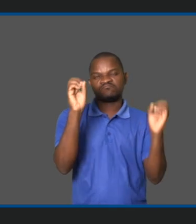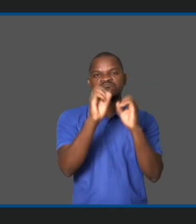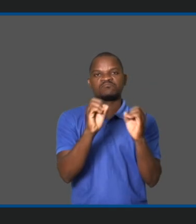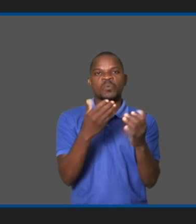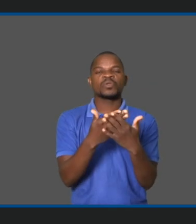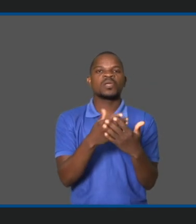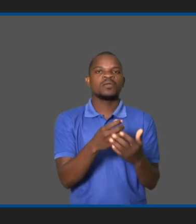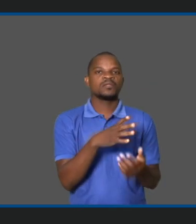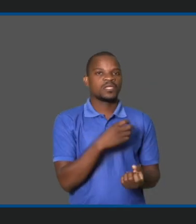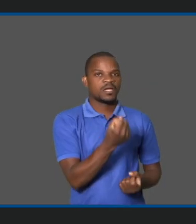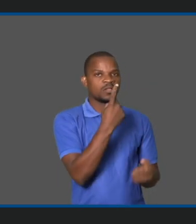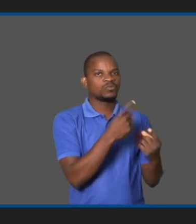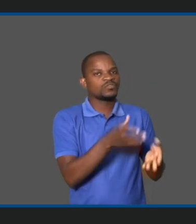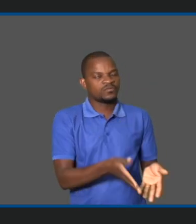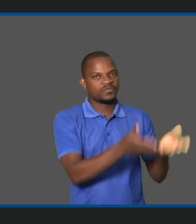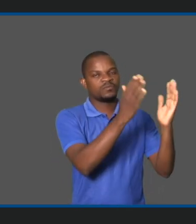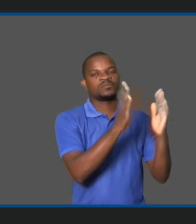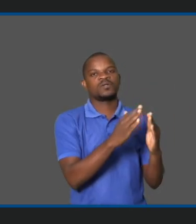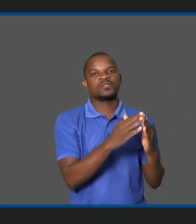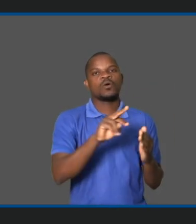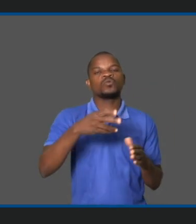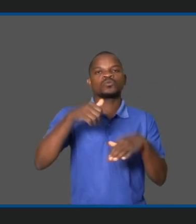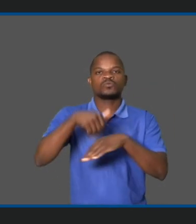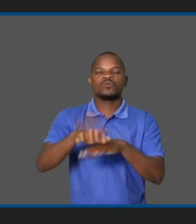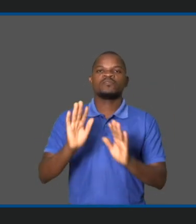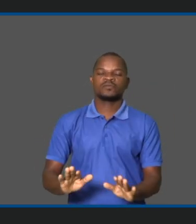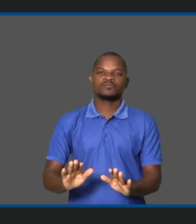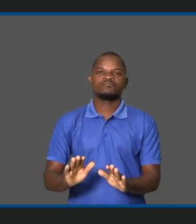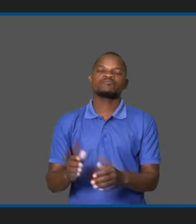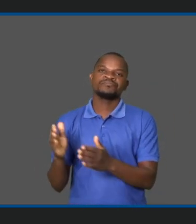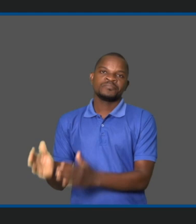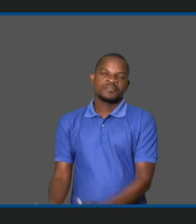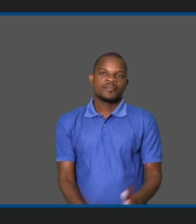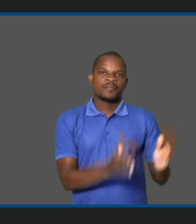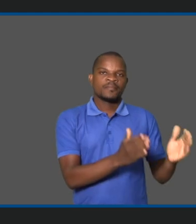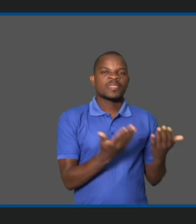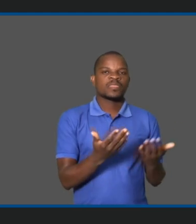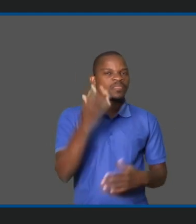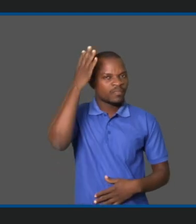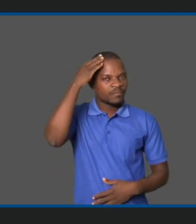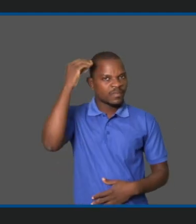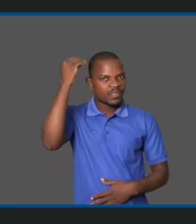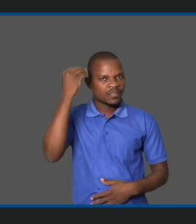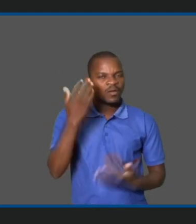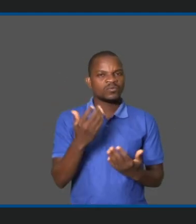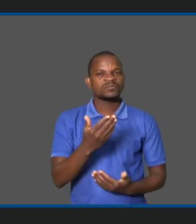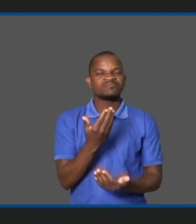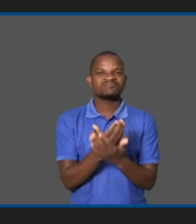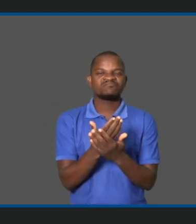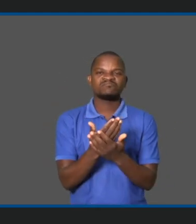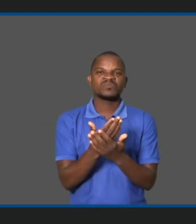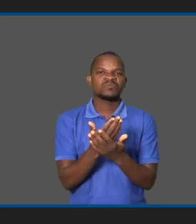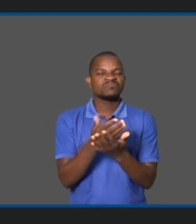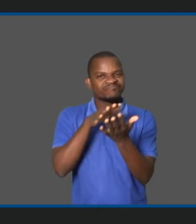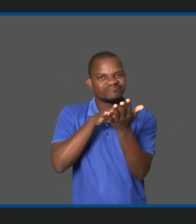Então, António, mesmo para terminar, outras considerações, um apelo para a sociedade, mesmo a situação do Covid-19?